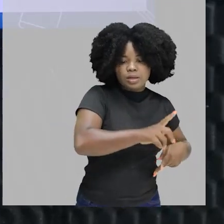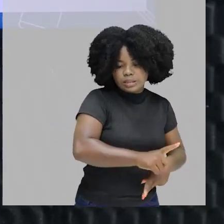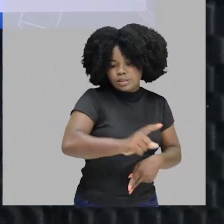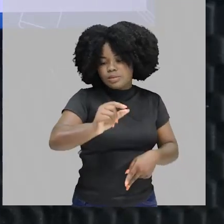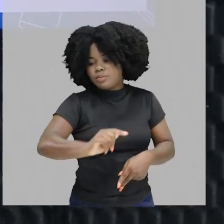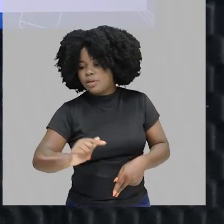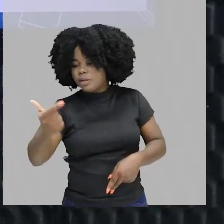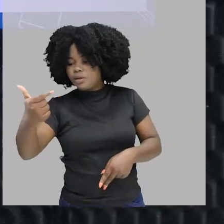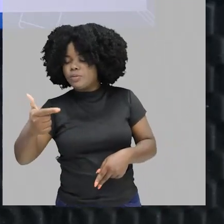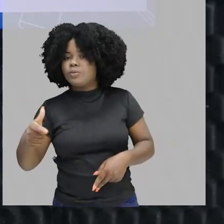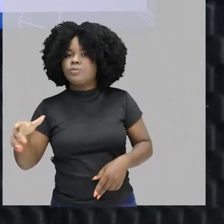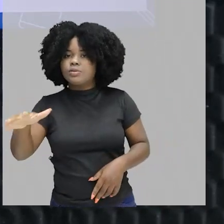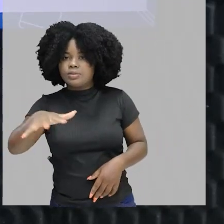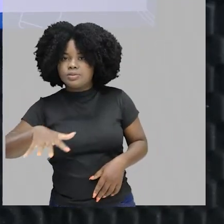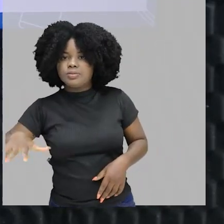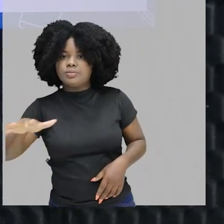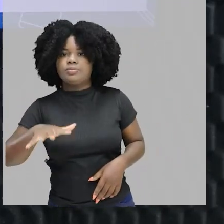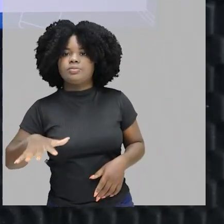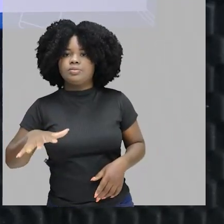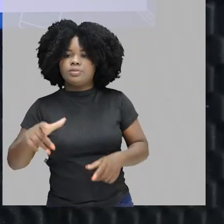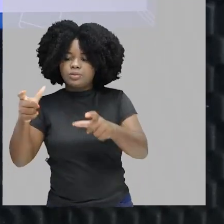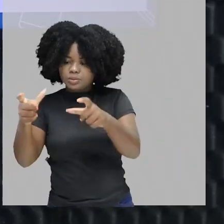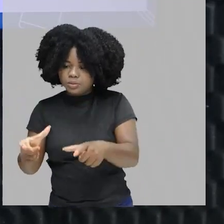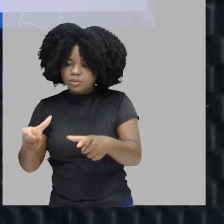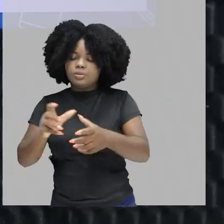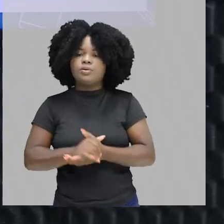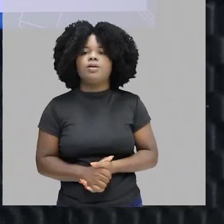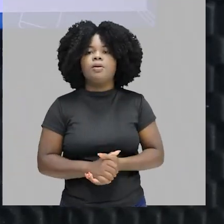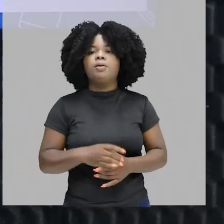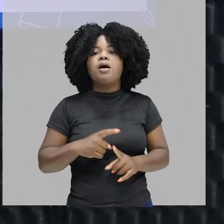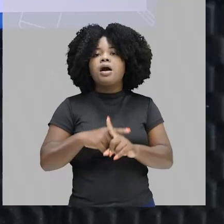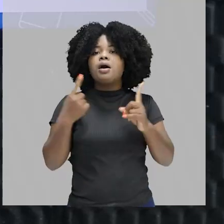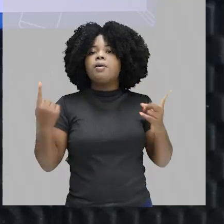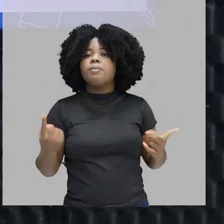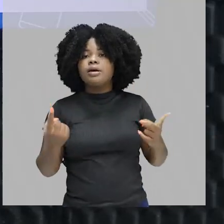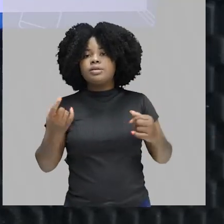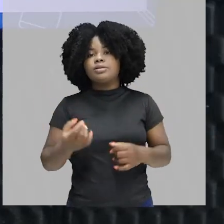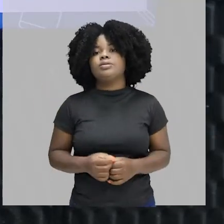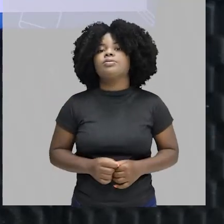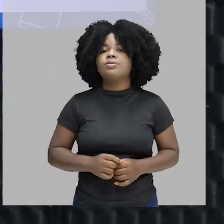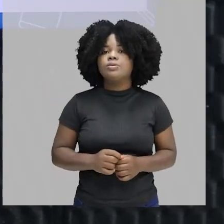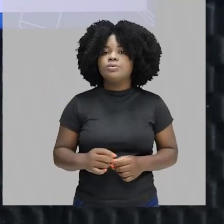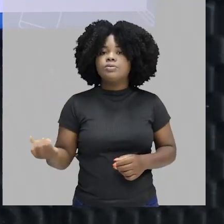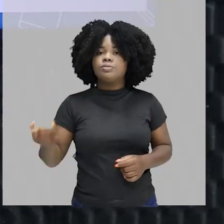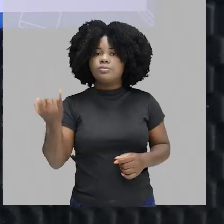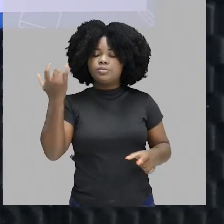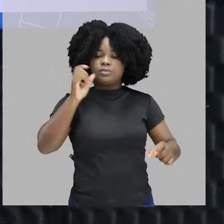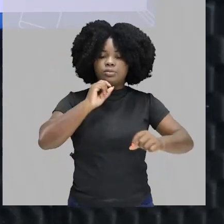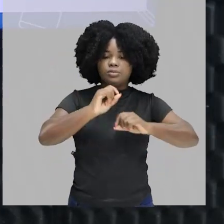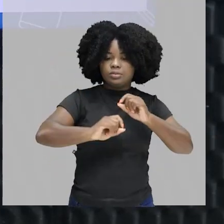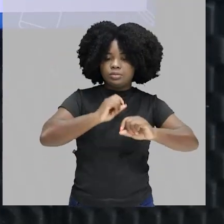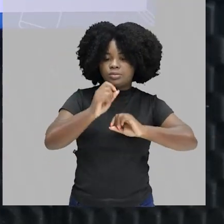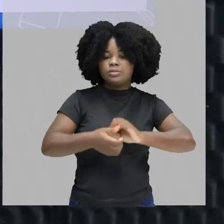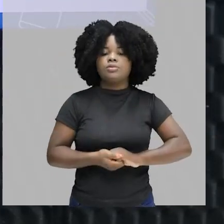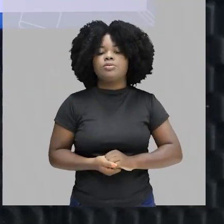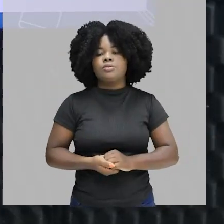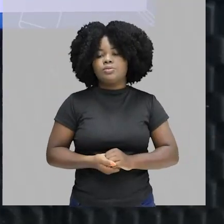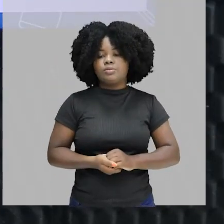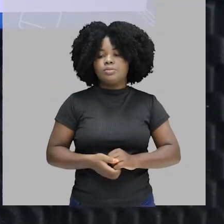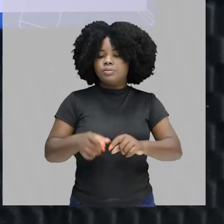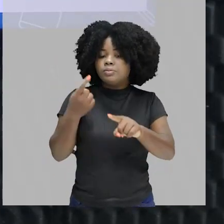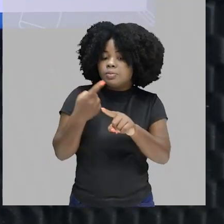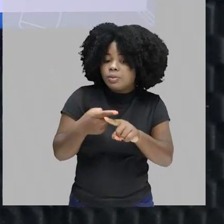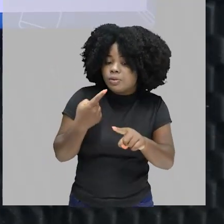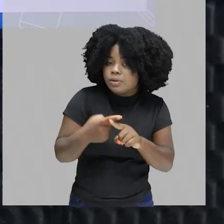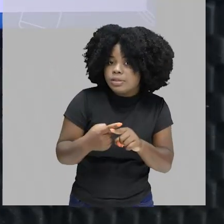na superfície do nosso planeta. Mas o mais importante disso é entender o porquê que esta migração ela acontece.